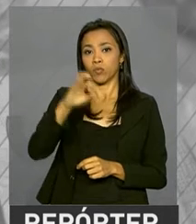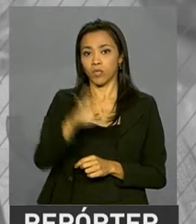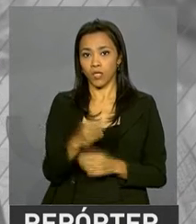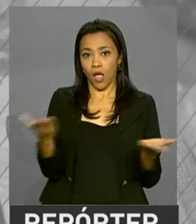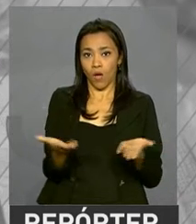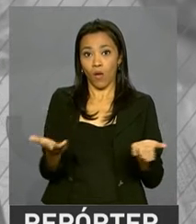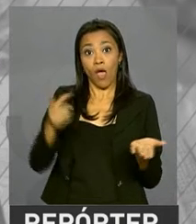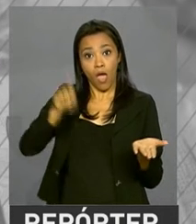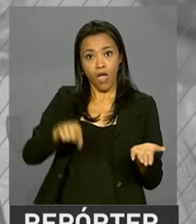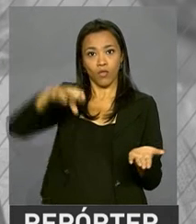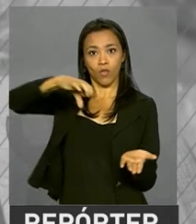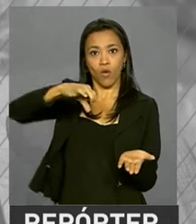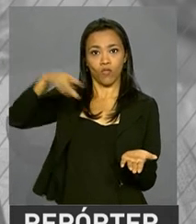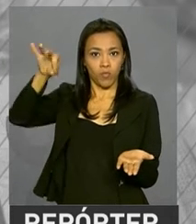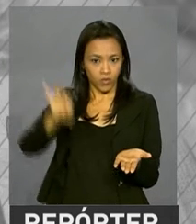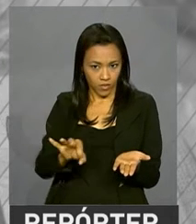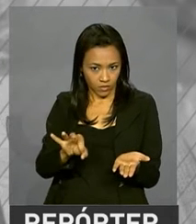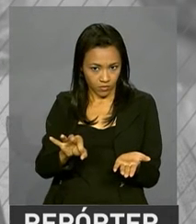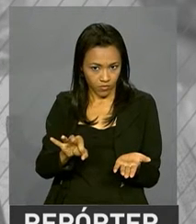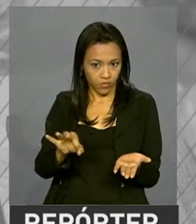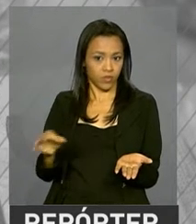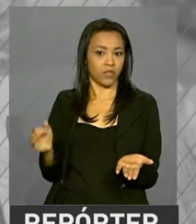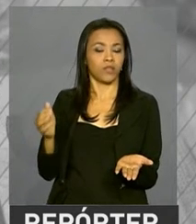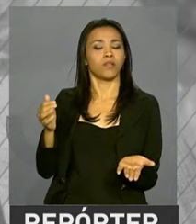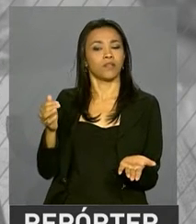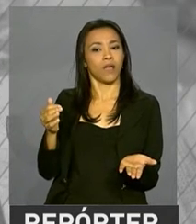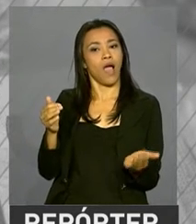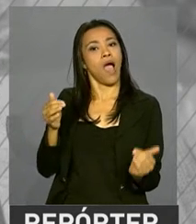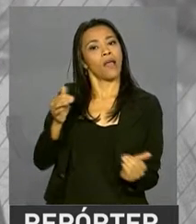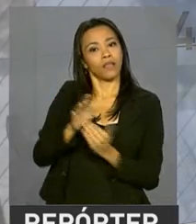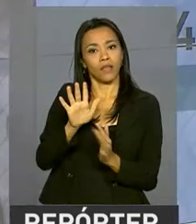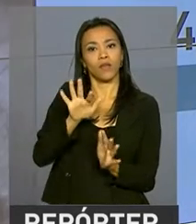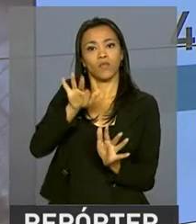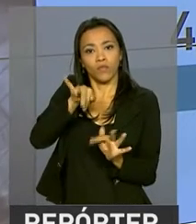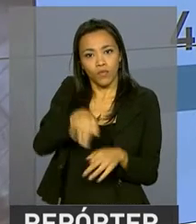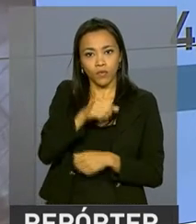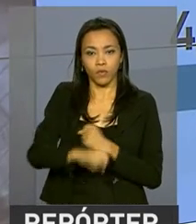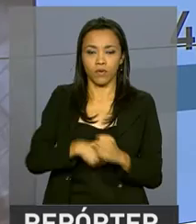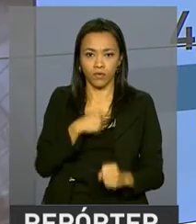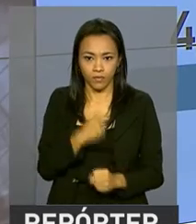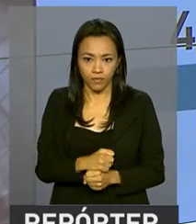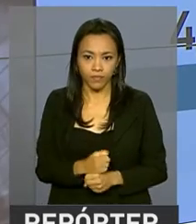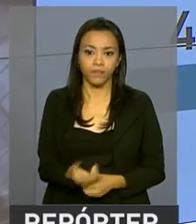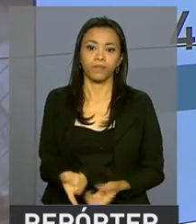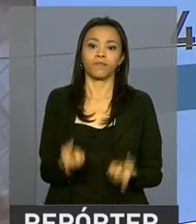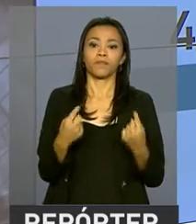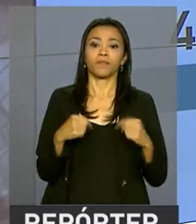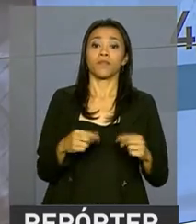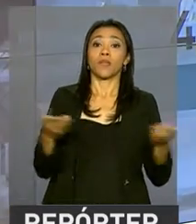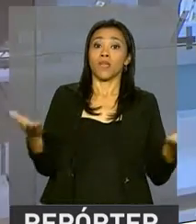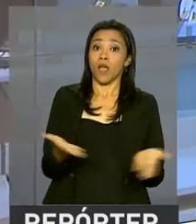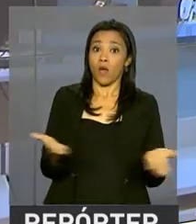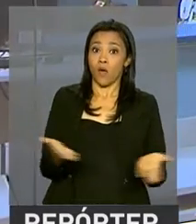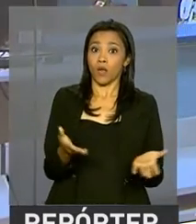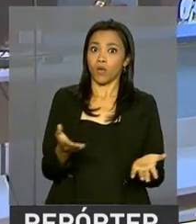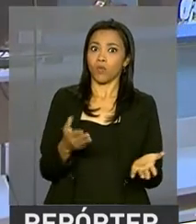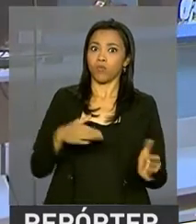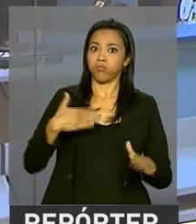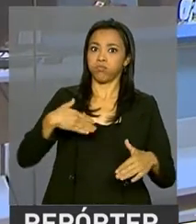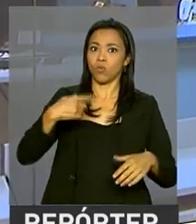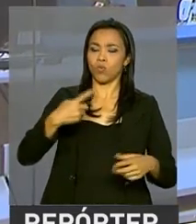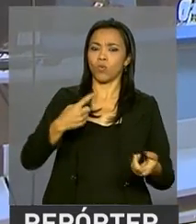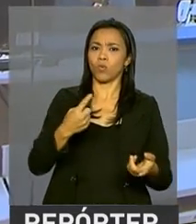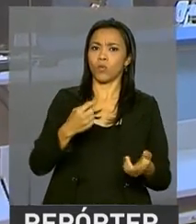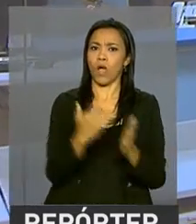cento a estimativa é que chegue a 9 por cento até final do ano e o crescimento estimado da economia ficou